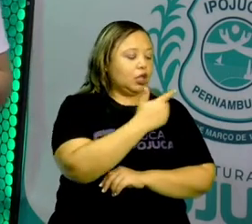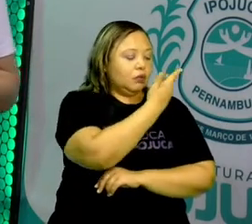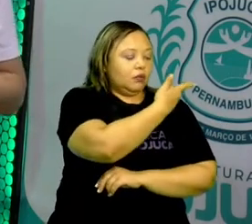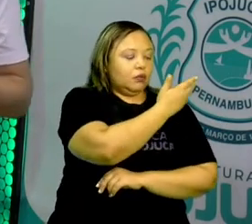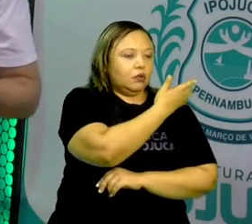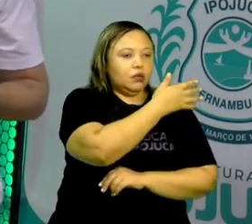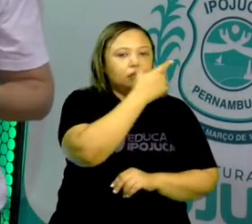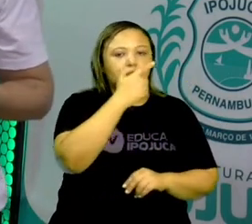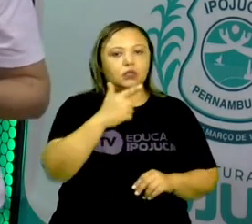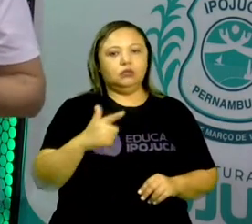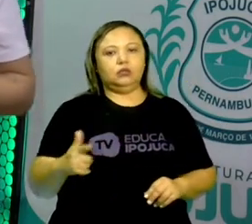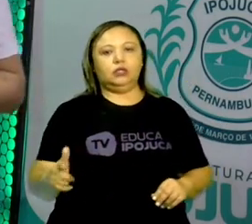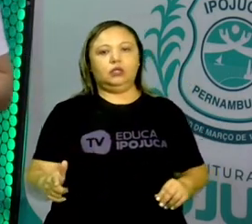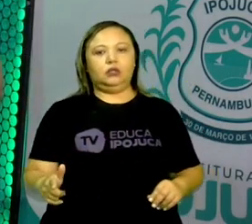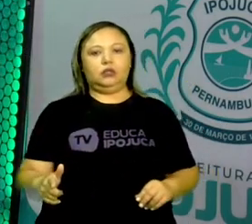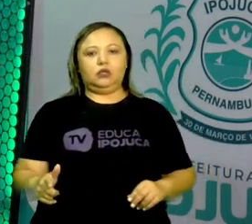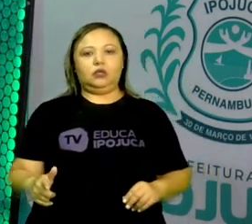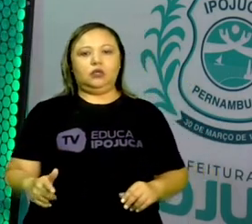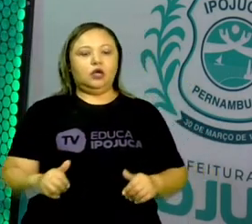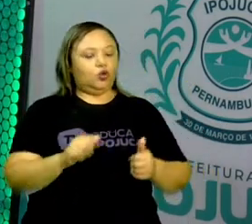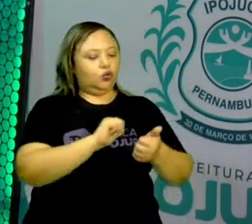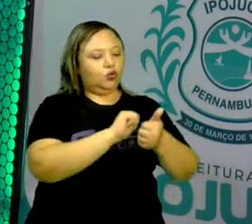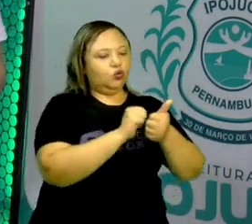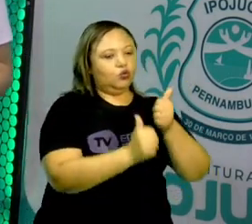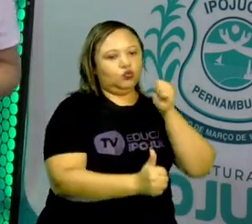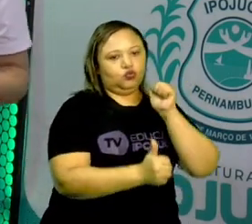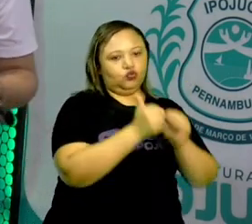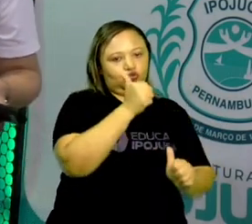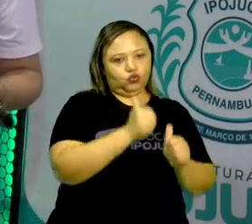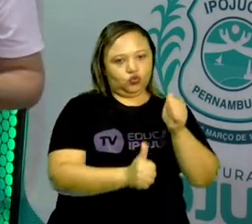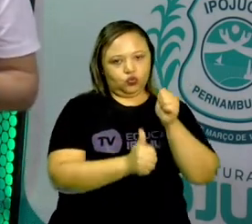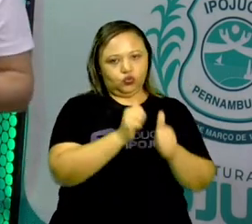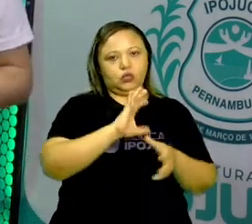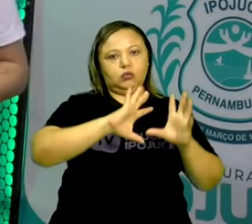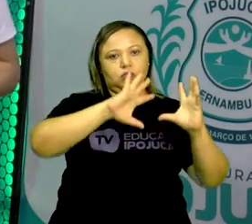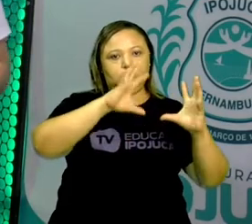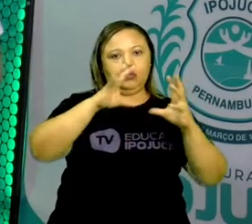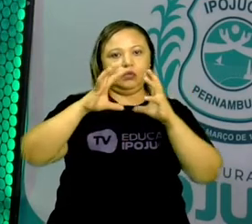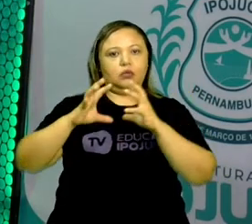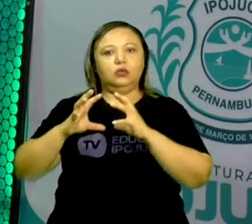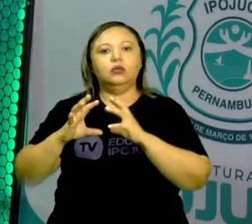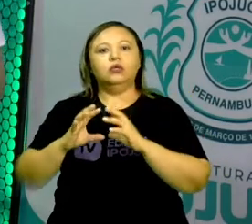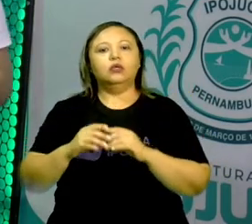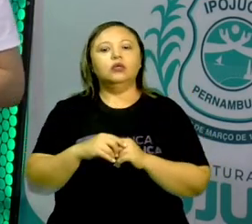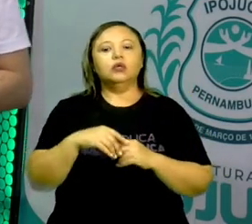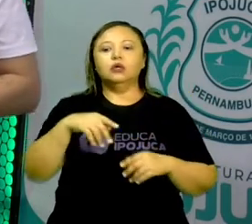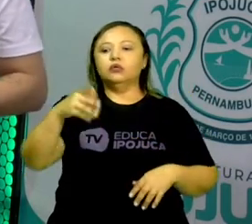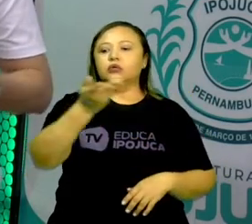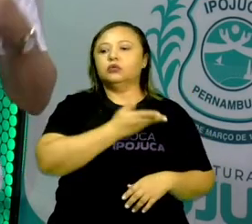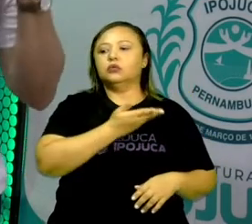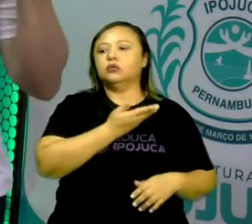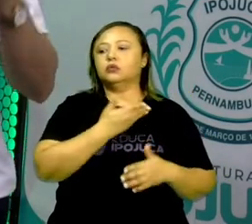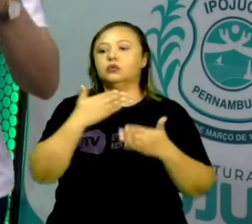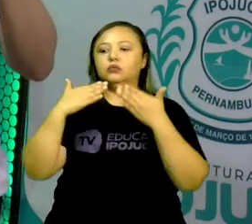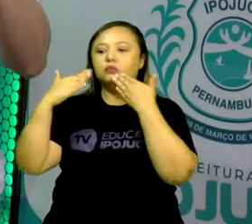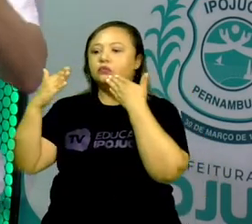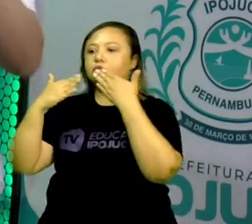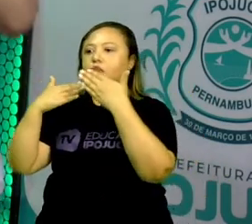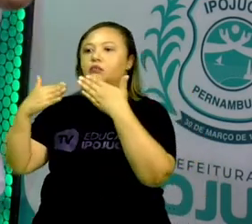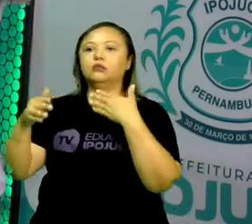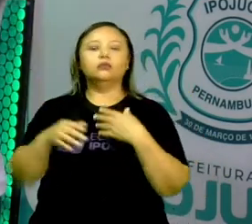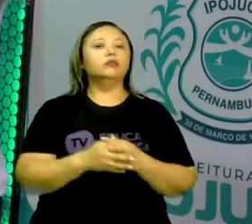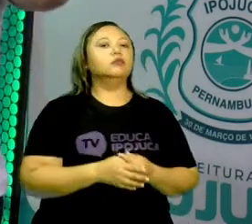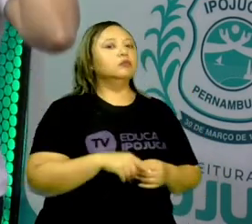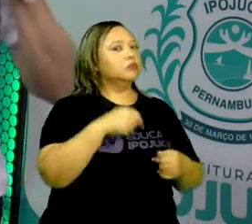no futebol, quando eu estou na minha pelada, a maneira como os meus colegas estão falando, Então observem